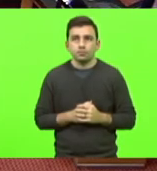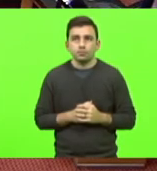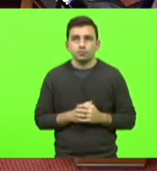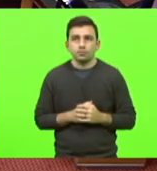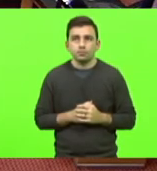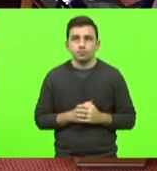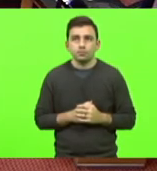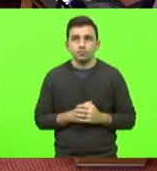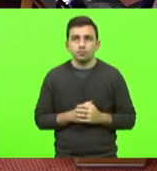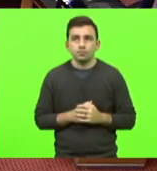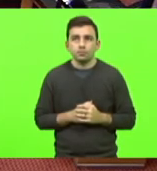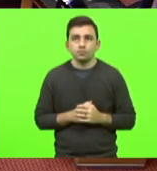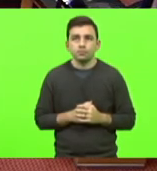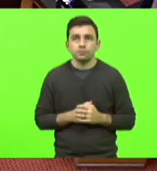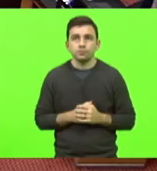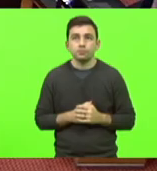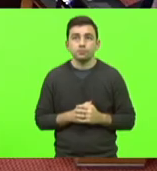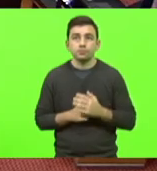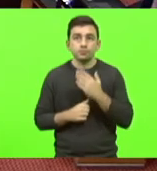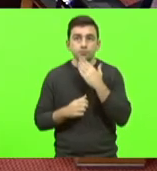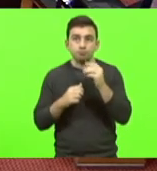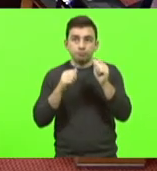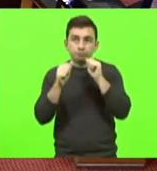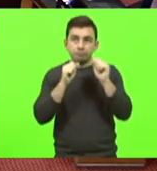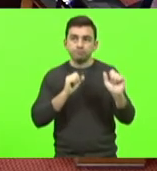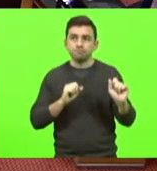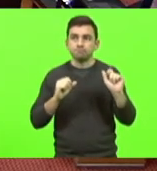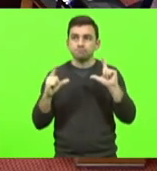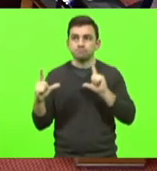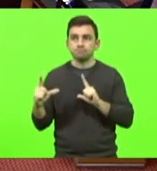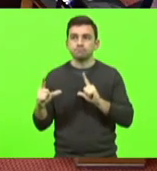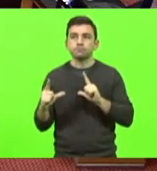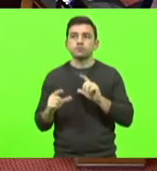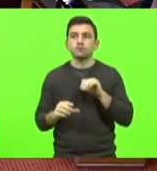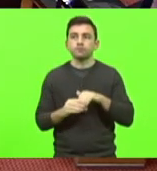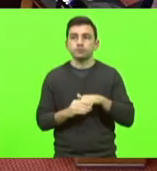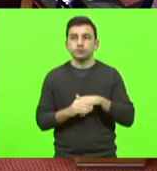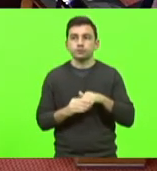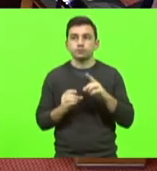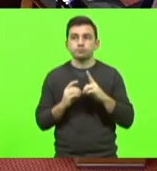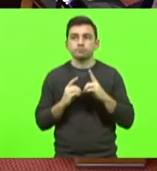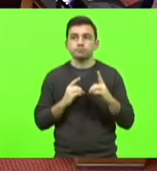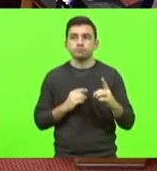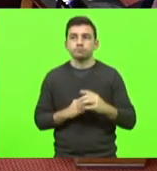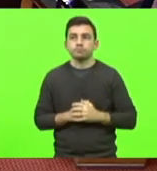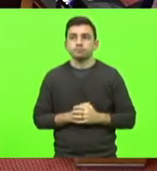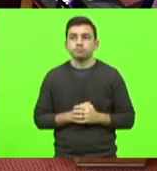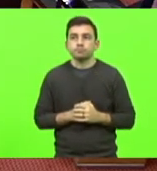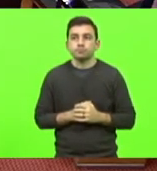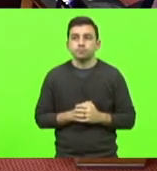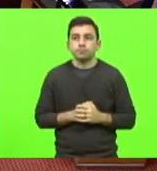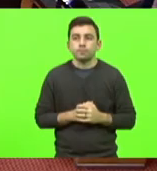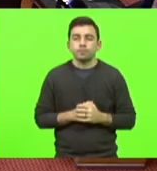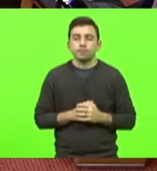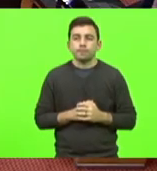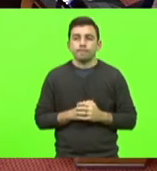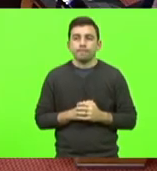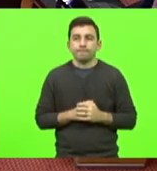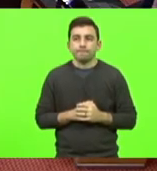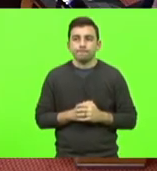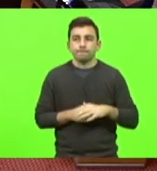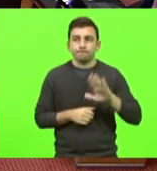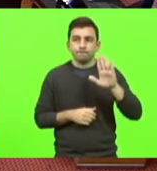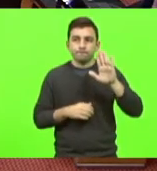e os pés assessoria que abre o painel para votação remota o presidente só sem